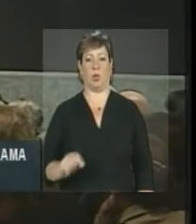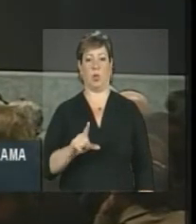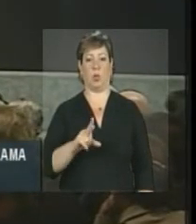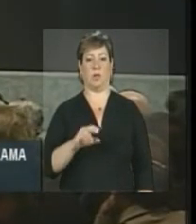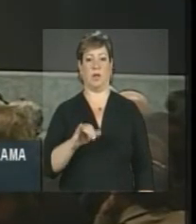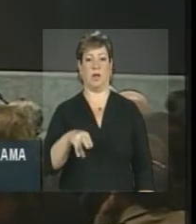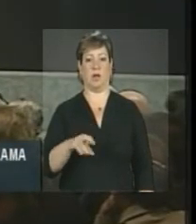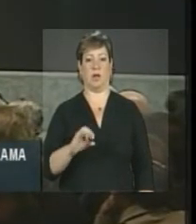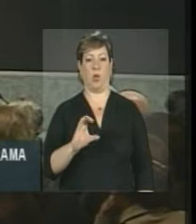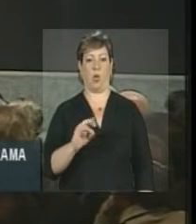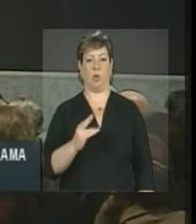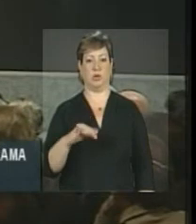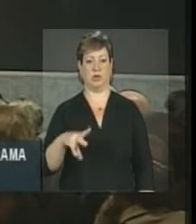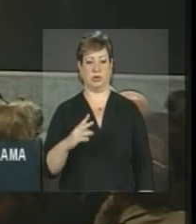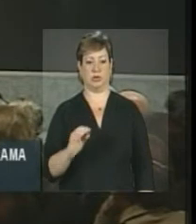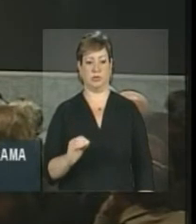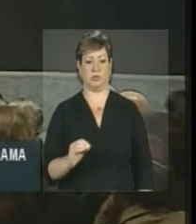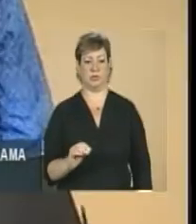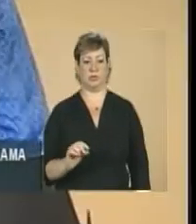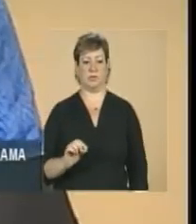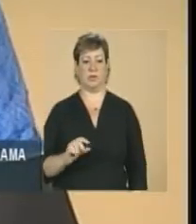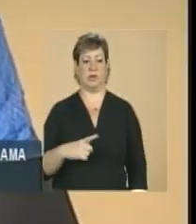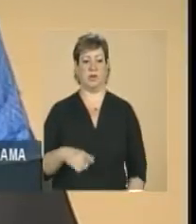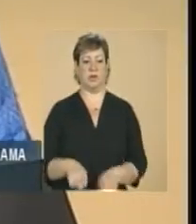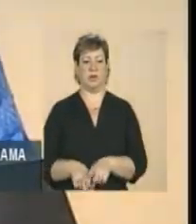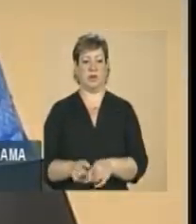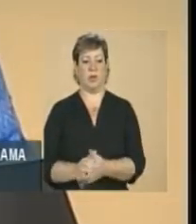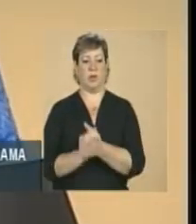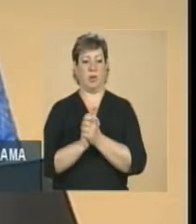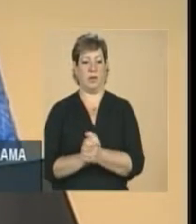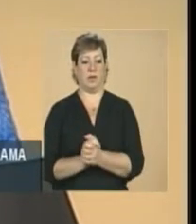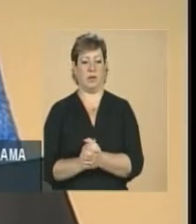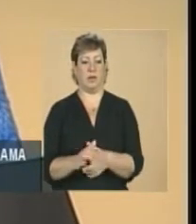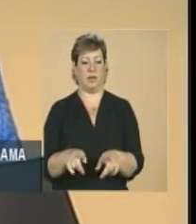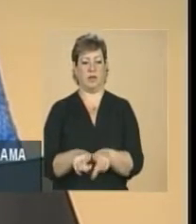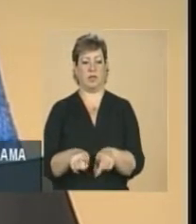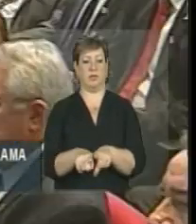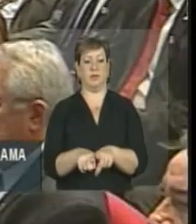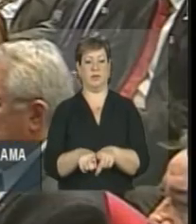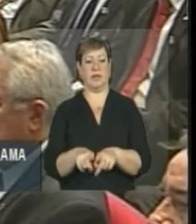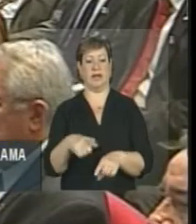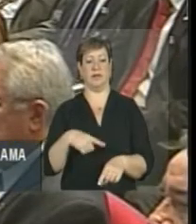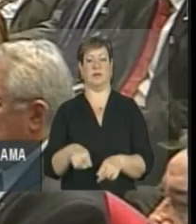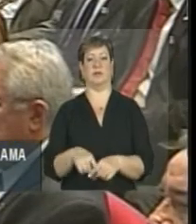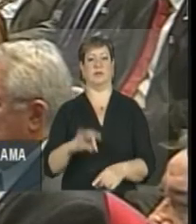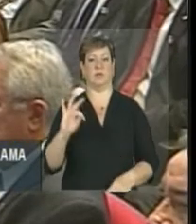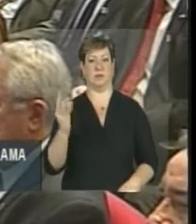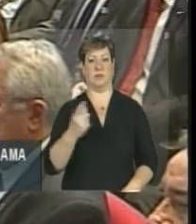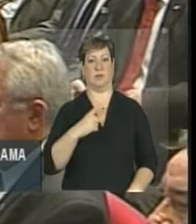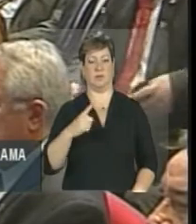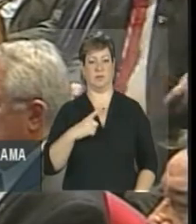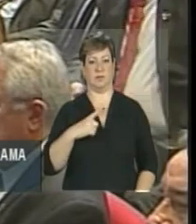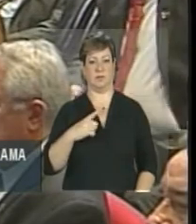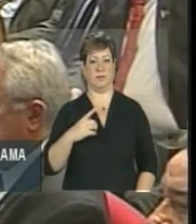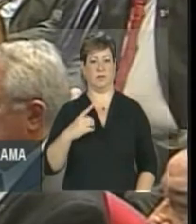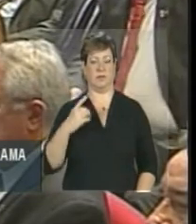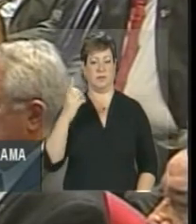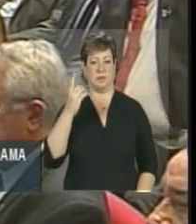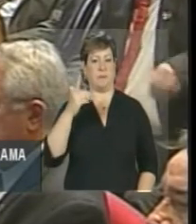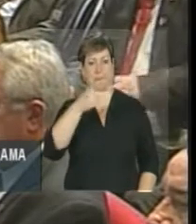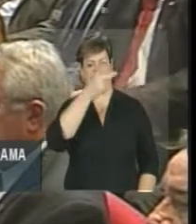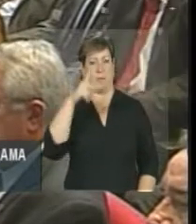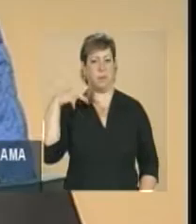Luciano Coutinho. Cumprimentar também os senhores deputados e parlamentares aqui